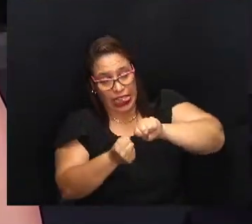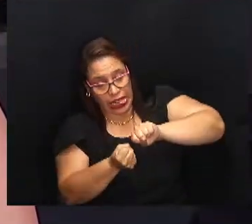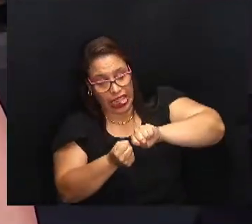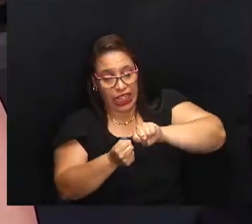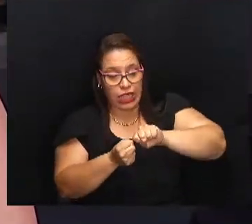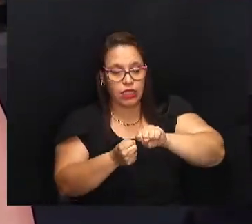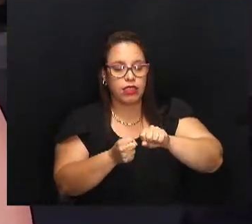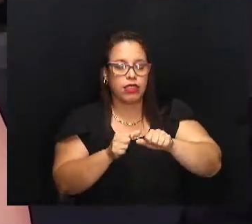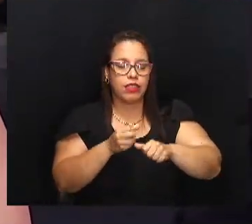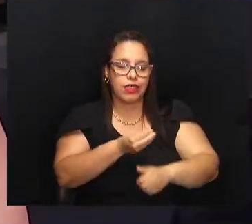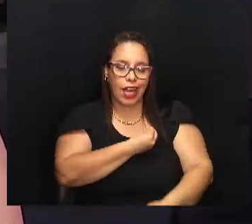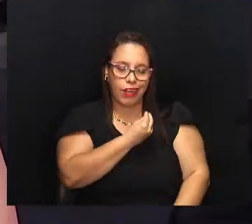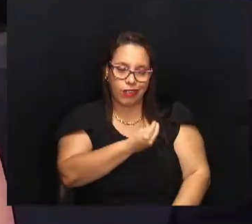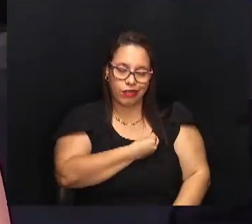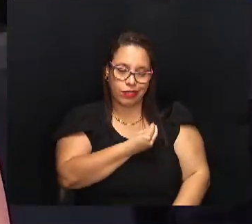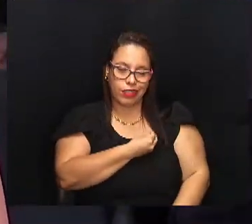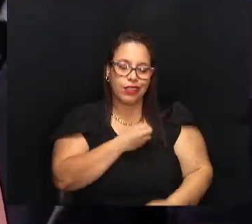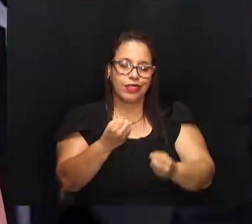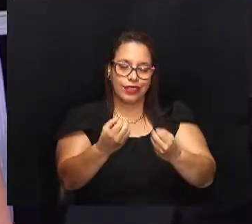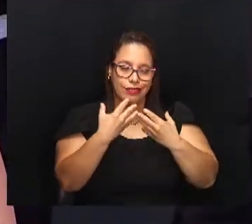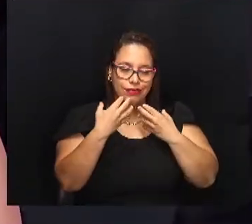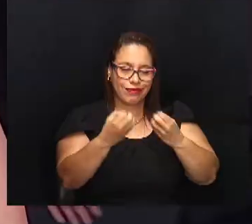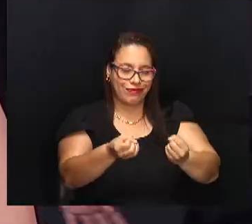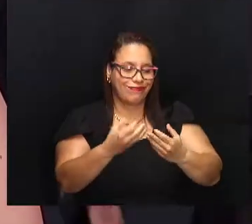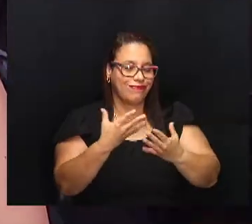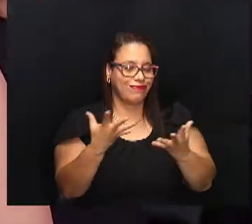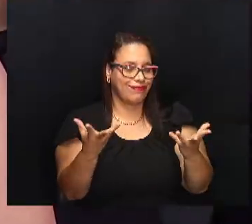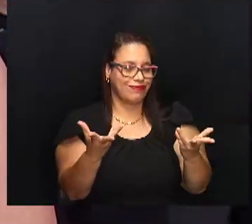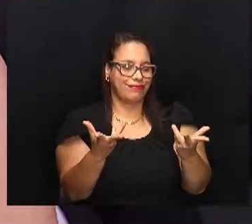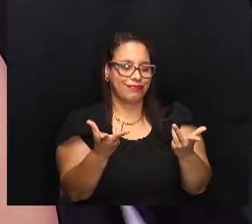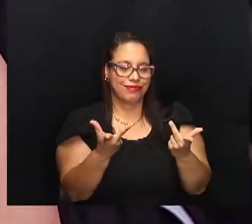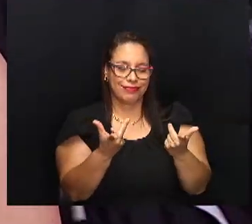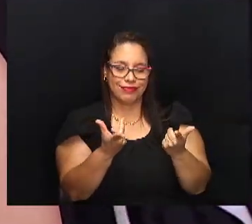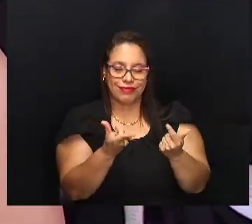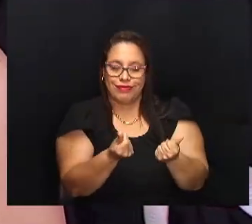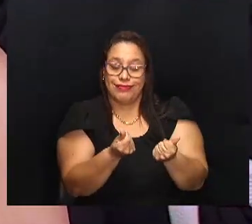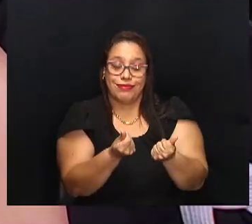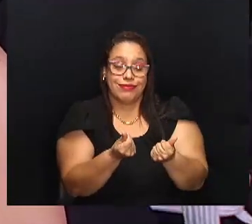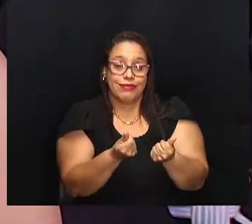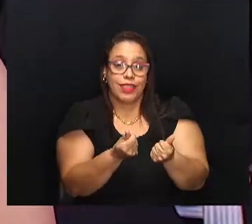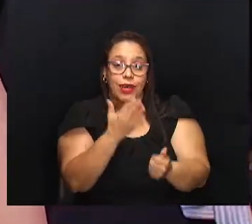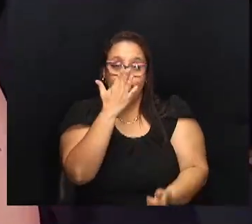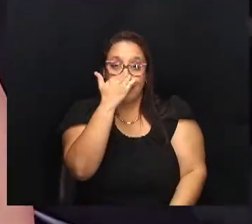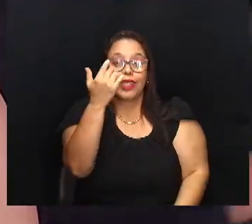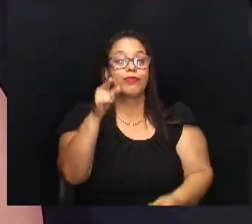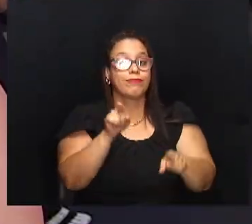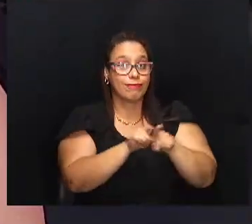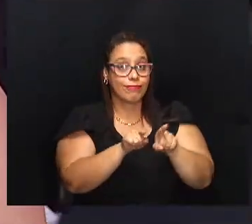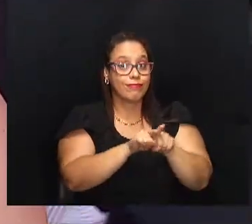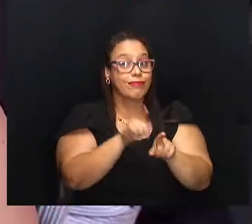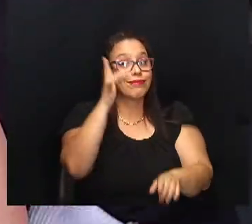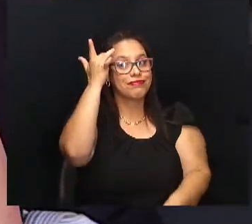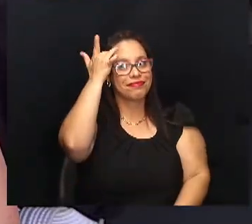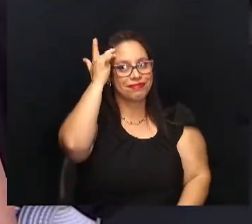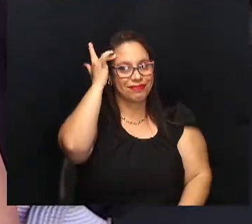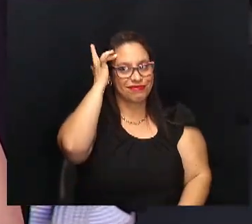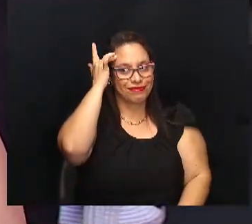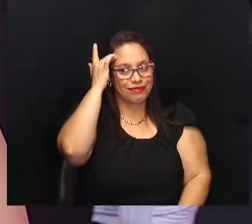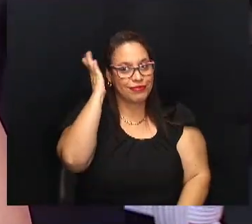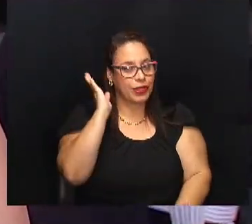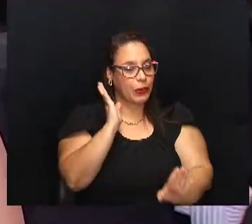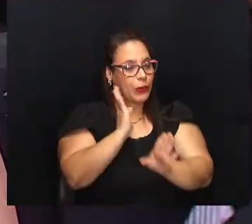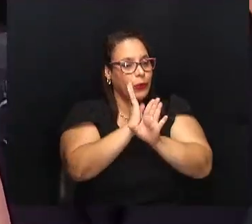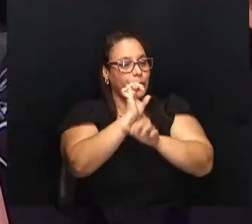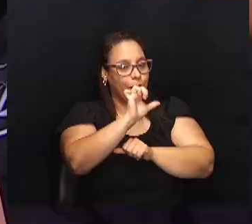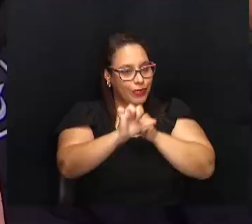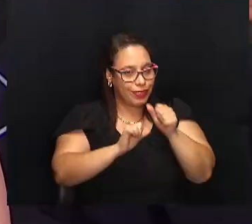está revivendo nessas aulas e está sendo incrível e inspirador também. E eu acho que de repente pode